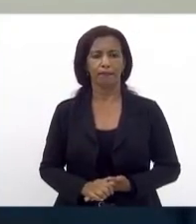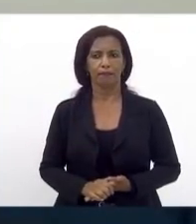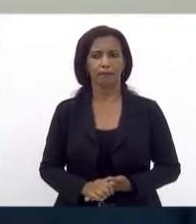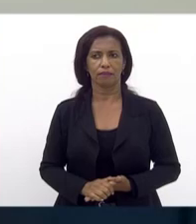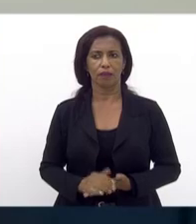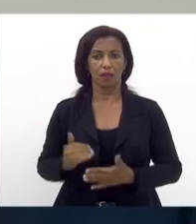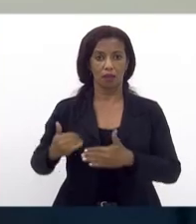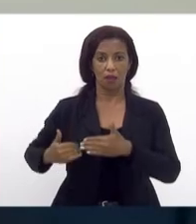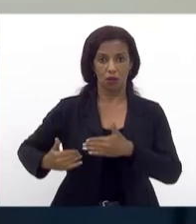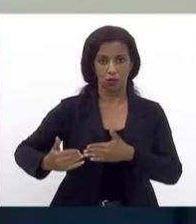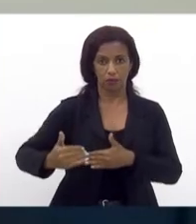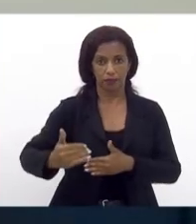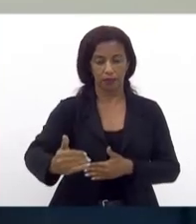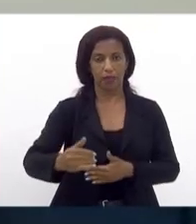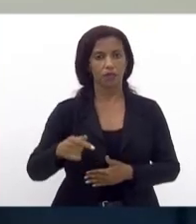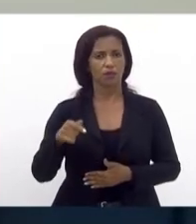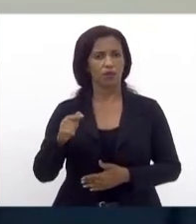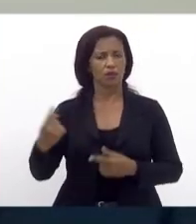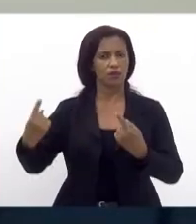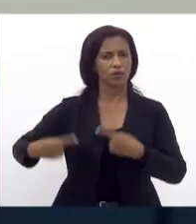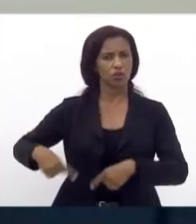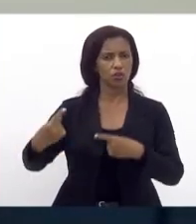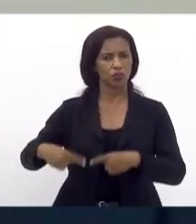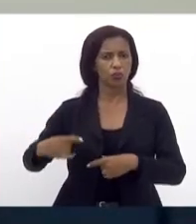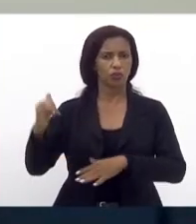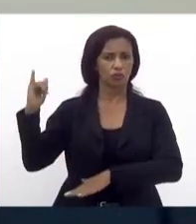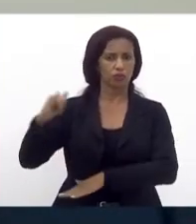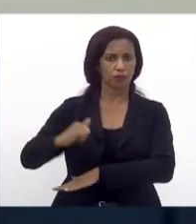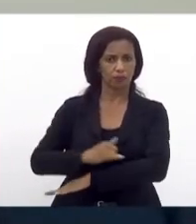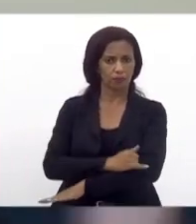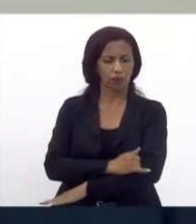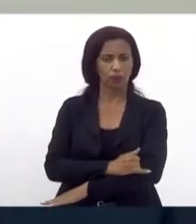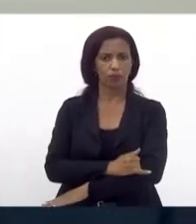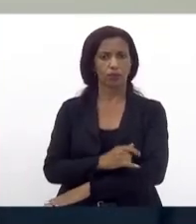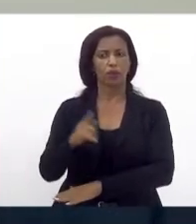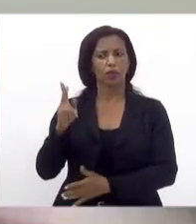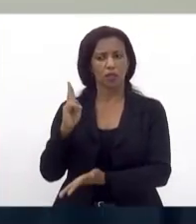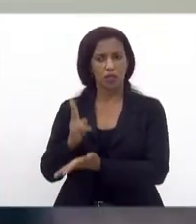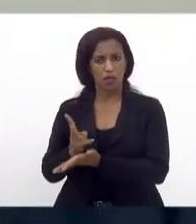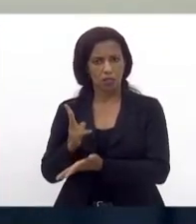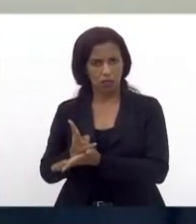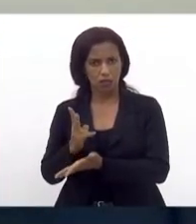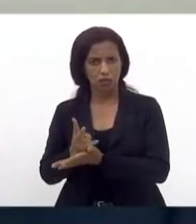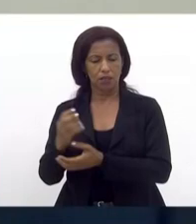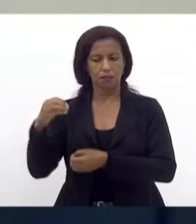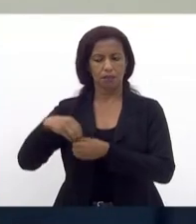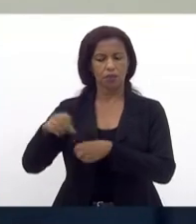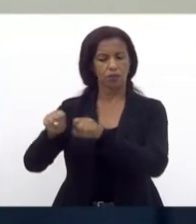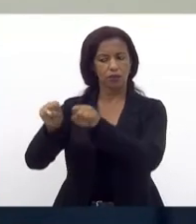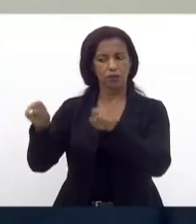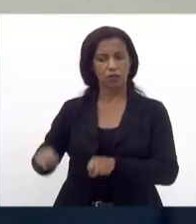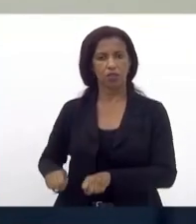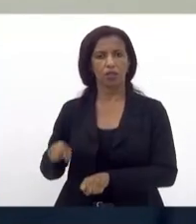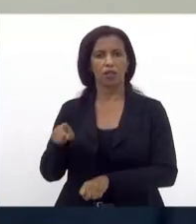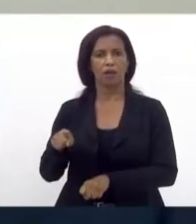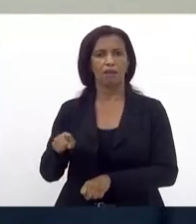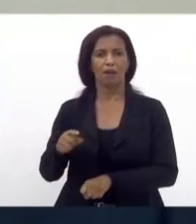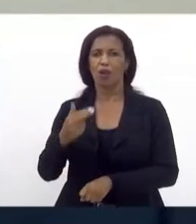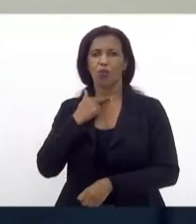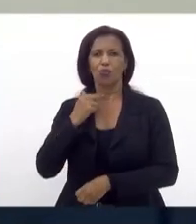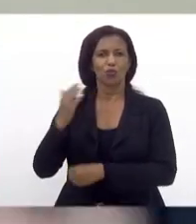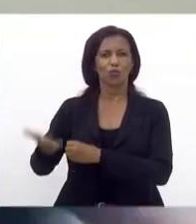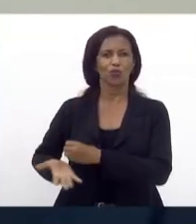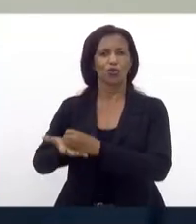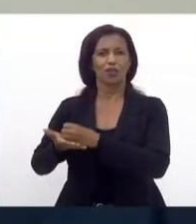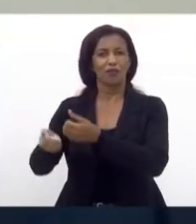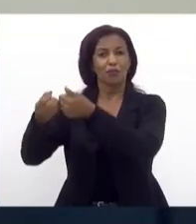A longo prazo, essa competição entre os aeroportos, tá, dentro desse mesmo sistema, ela se torna insustentável. E aí